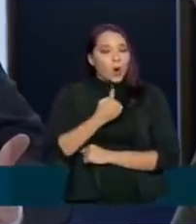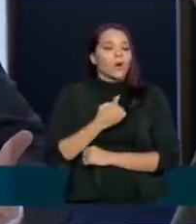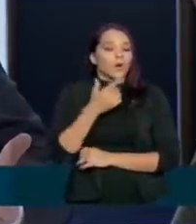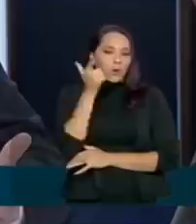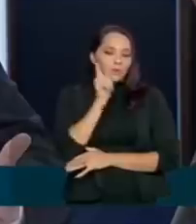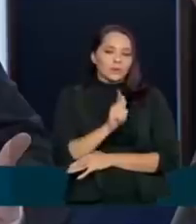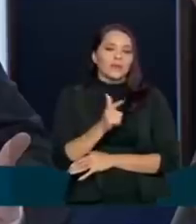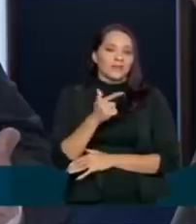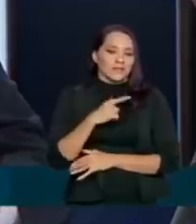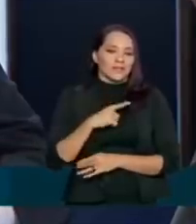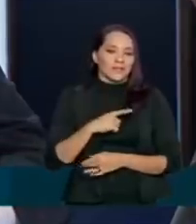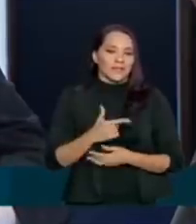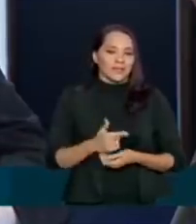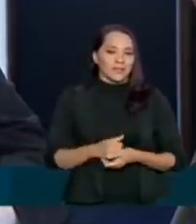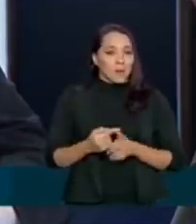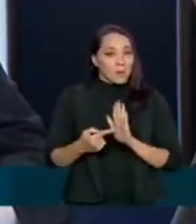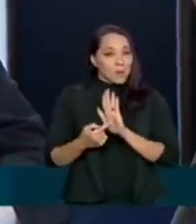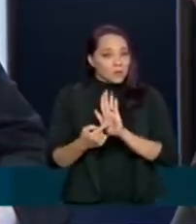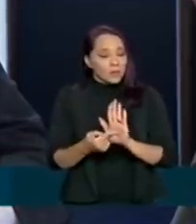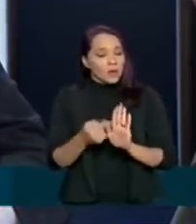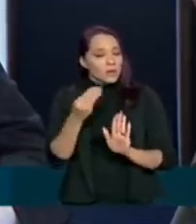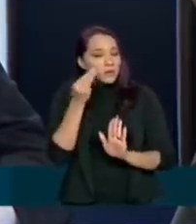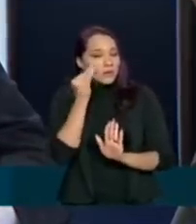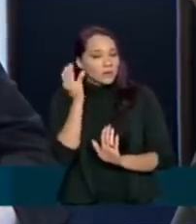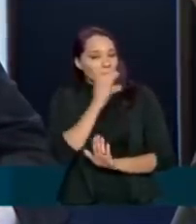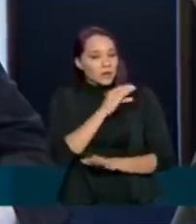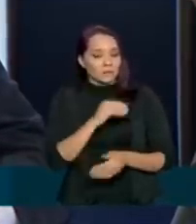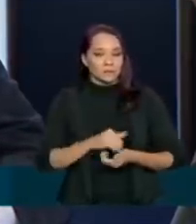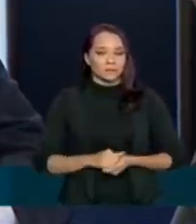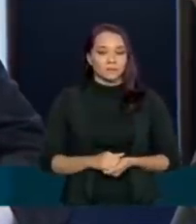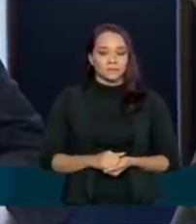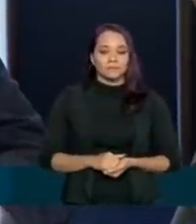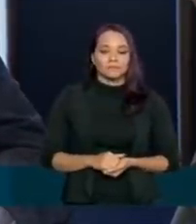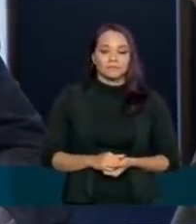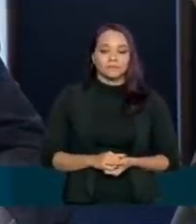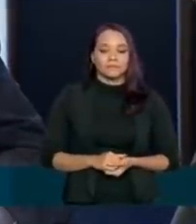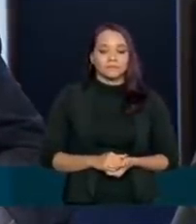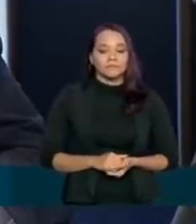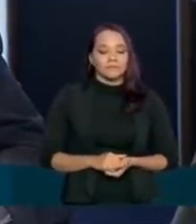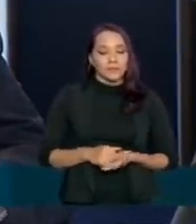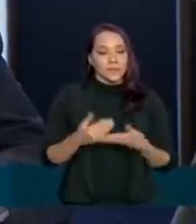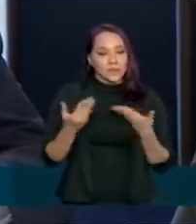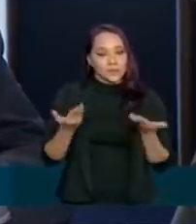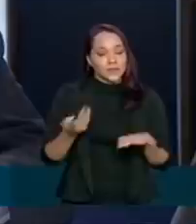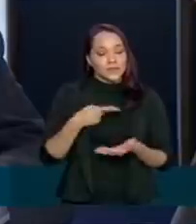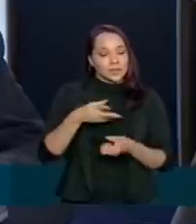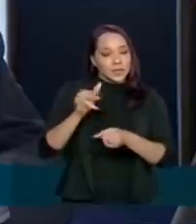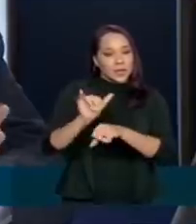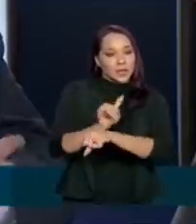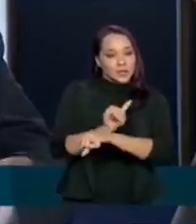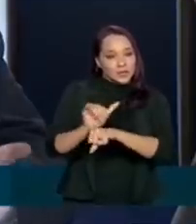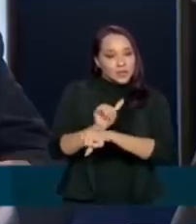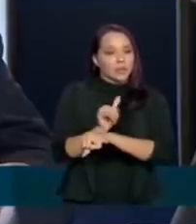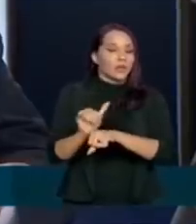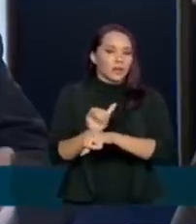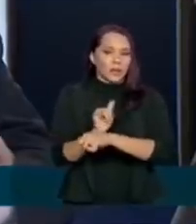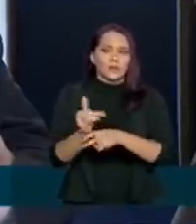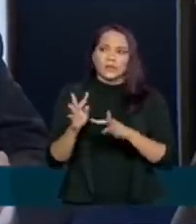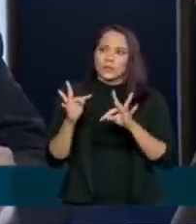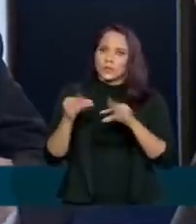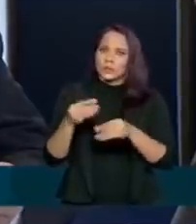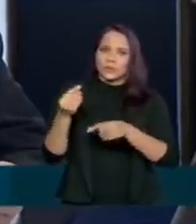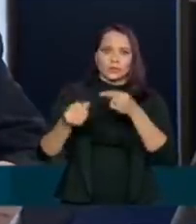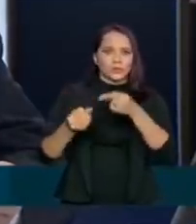anticorpos suficientes para aparecer no teste rápido. Então, é por isso que a estratégia está sendo toda discutida